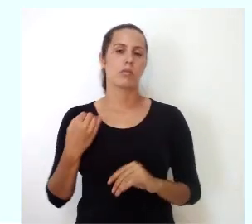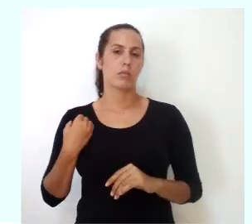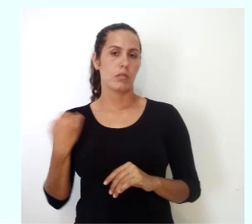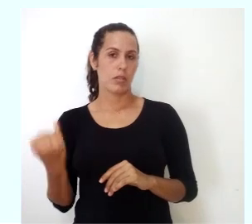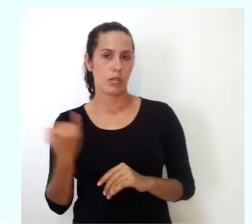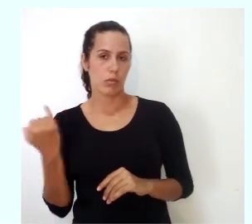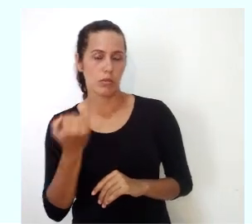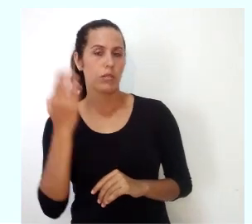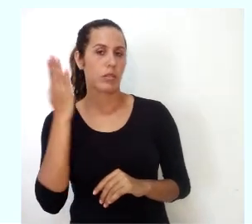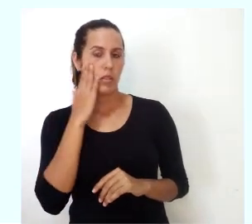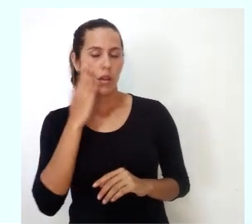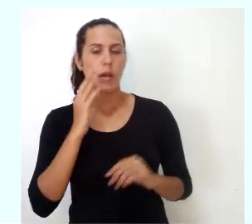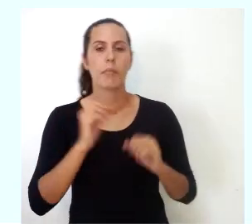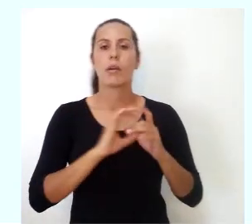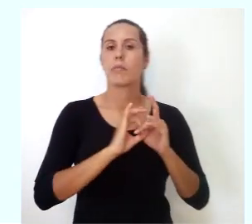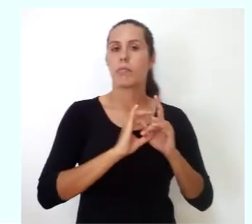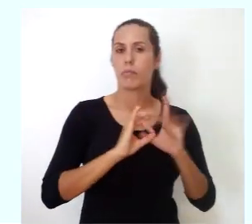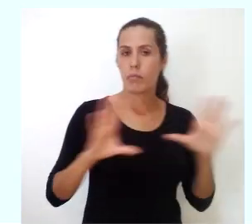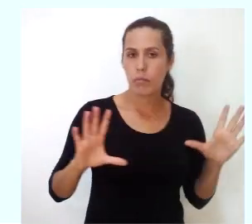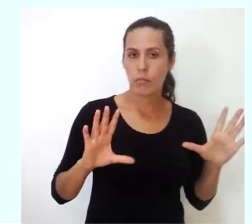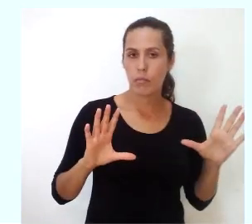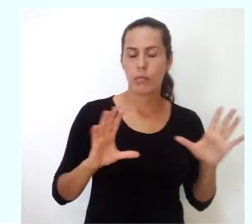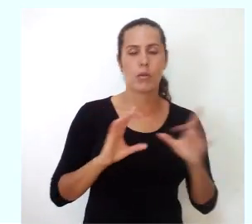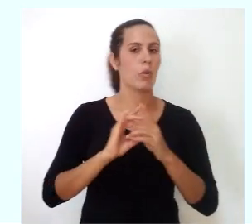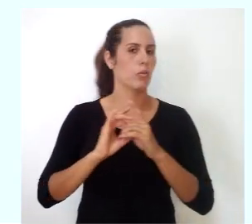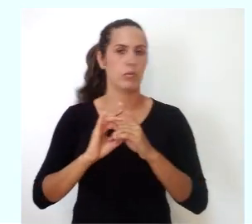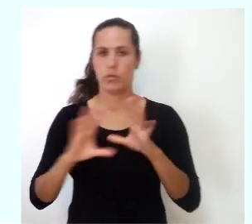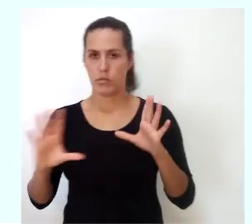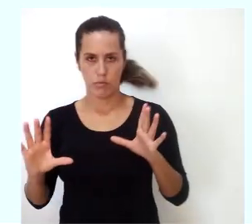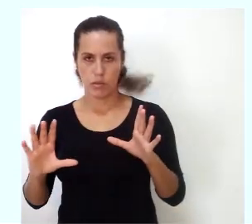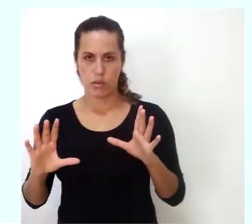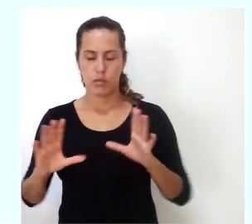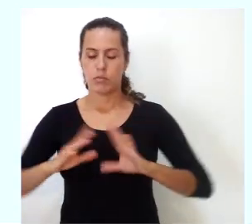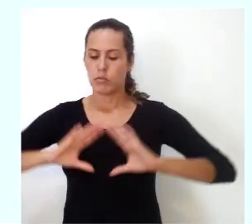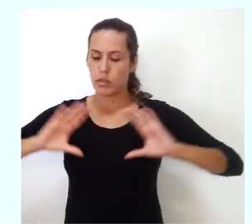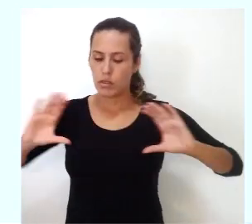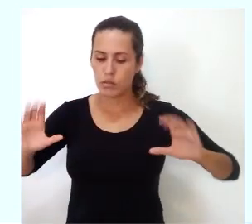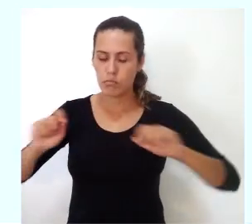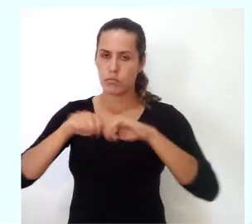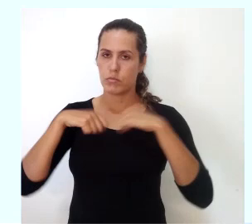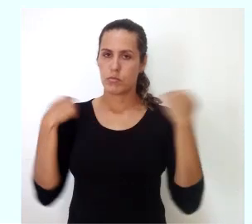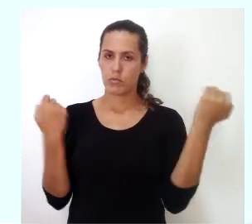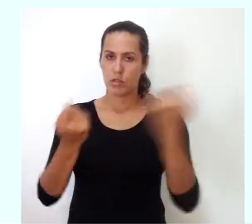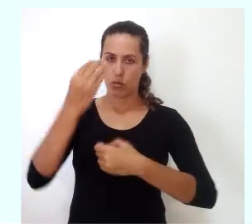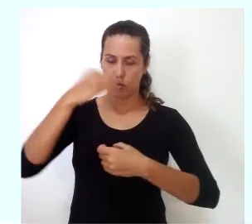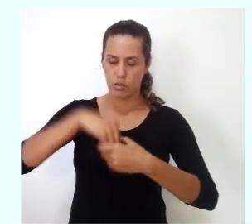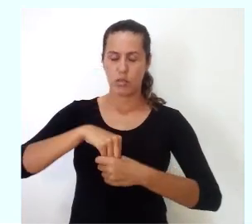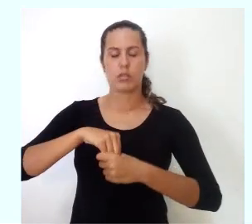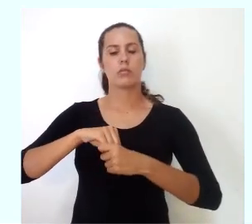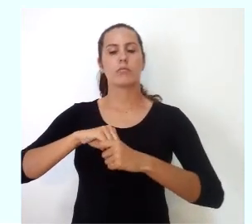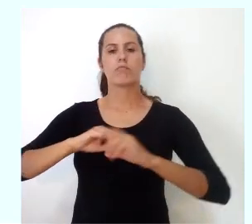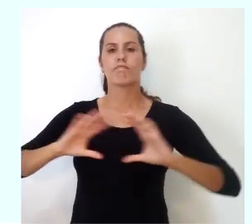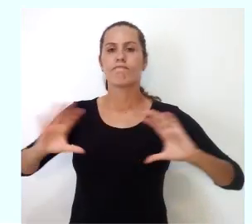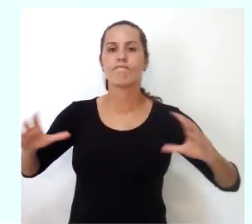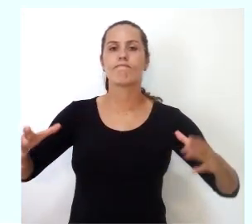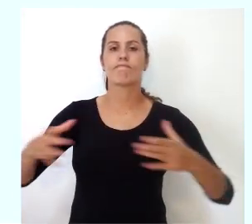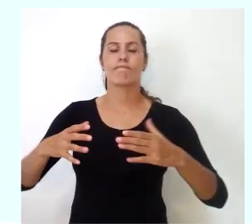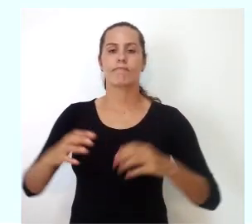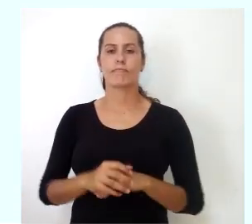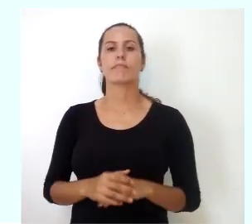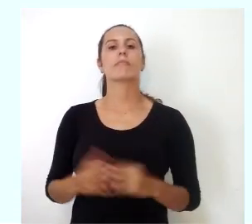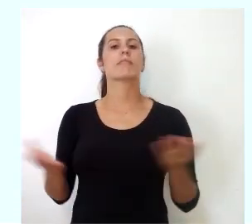existe um código, é importante saber o que pode e o que não pode, certo? Sociedade plural. Então,